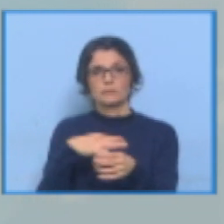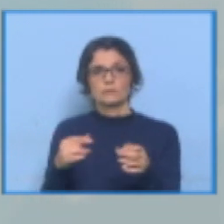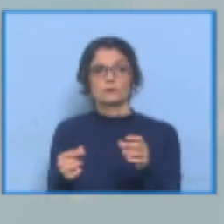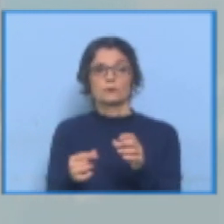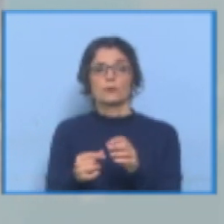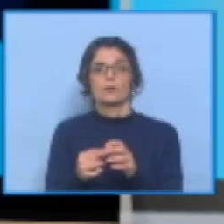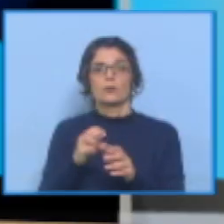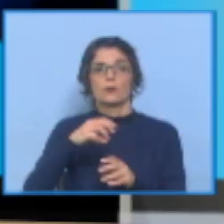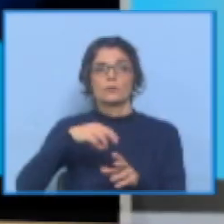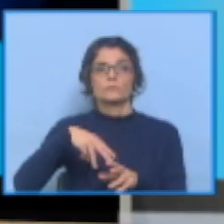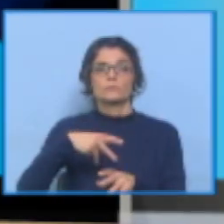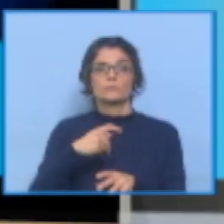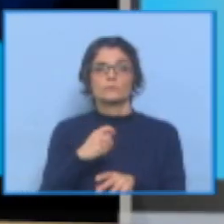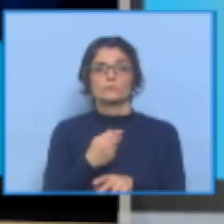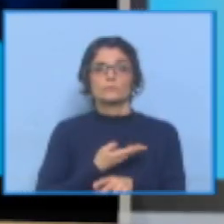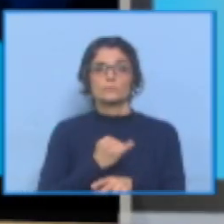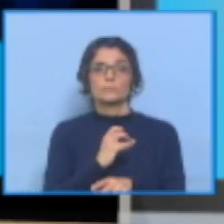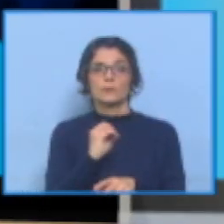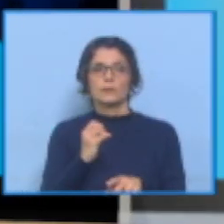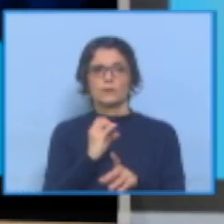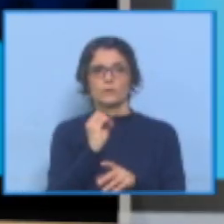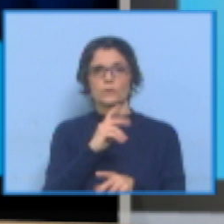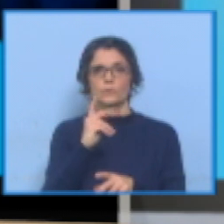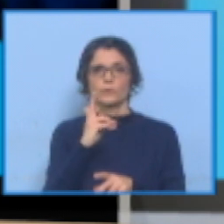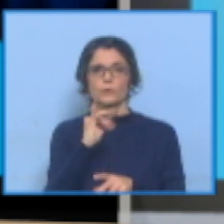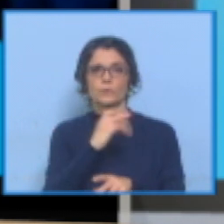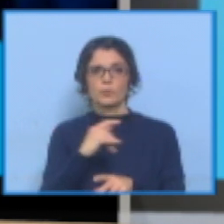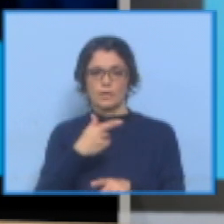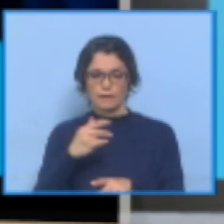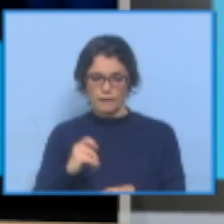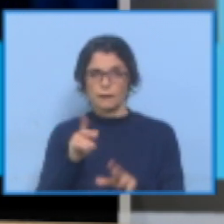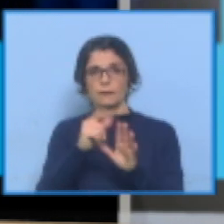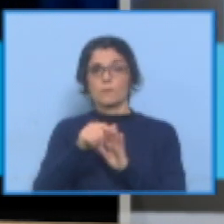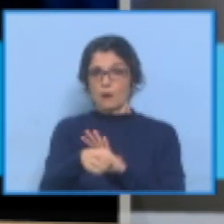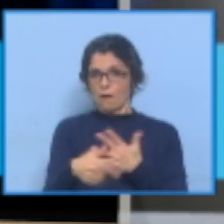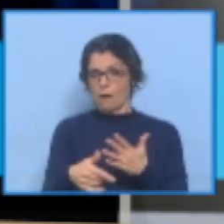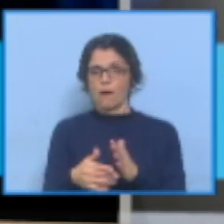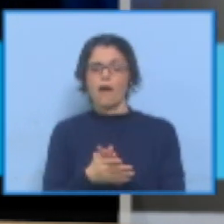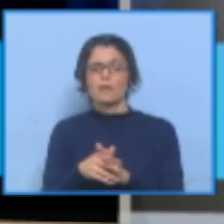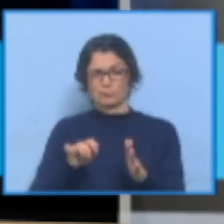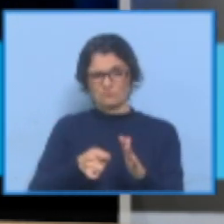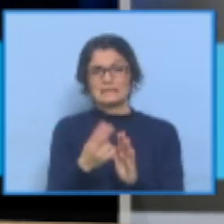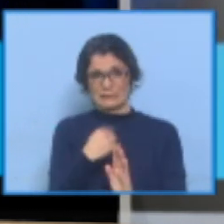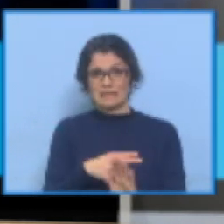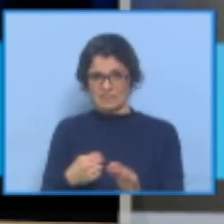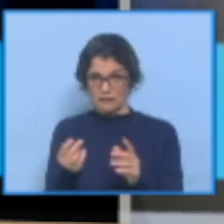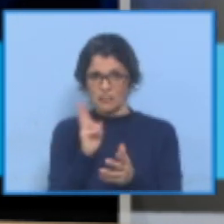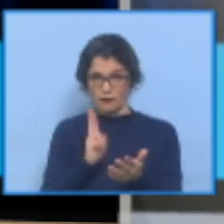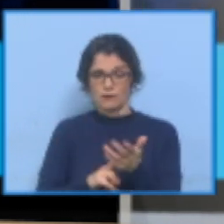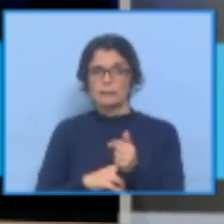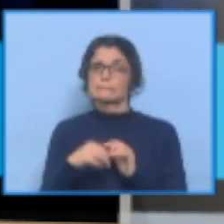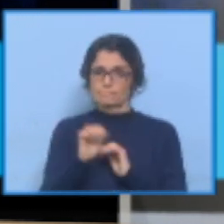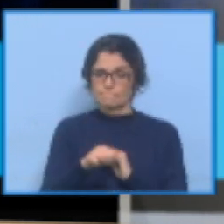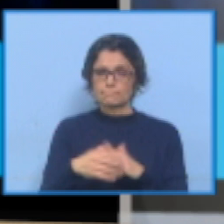Sim, embora neste relatório são os 2 pontos positivos, entre aspas, posso dizer assim, desta forma, de facto